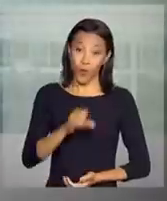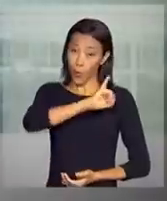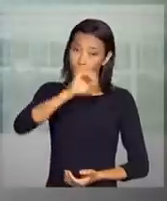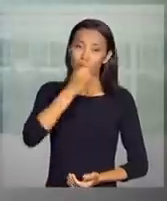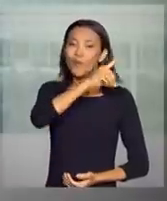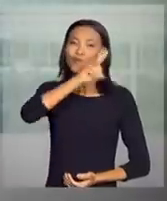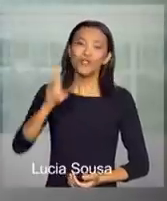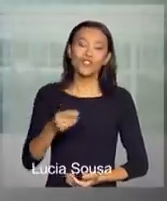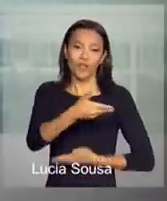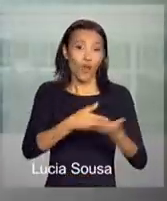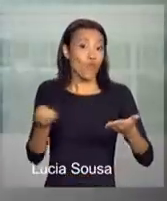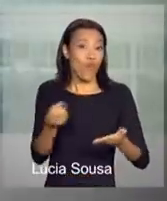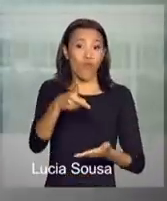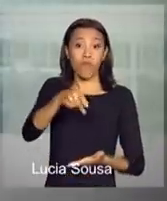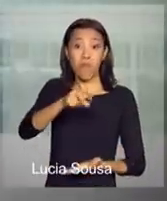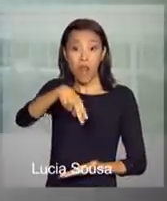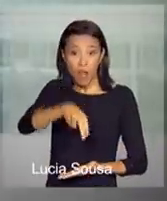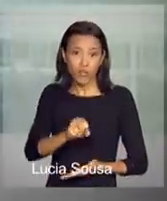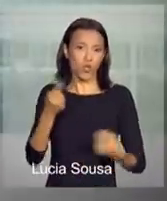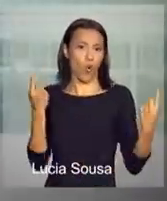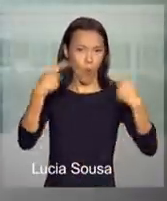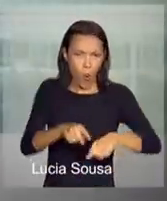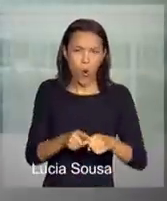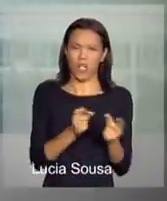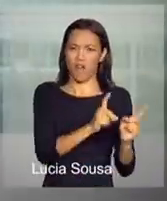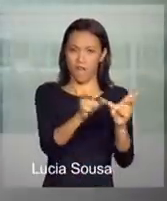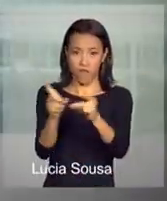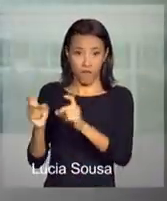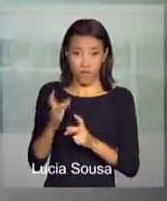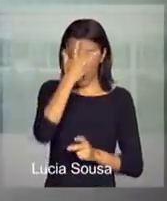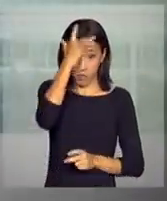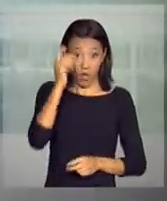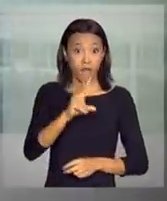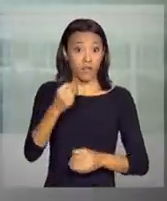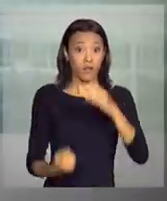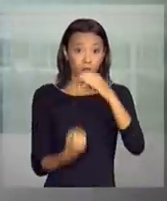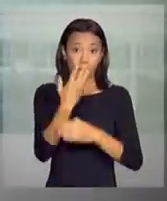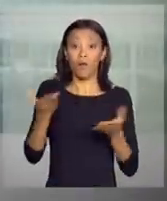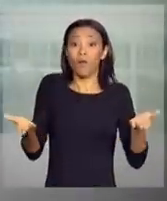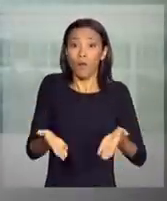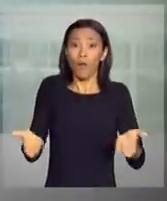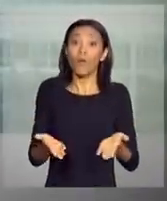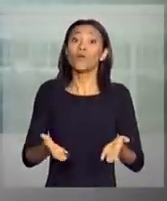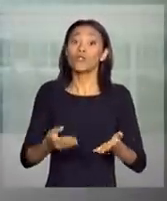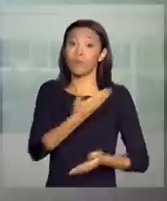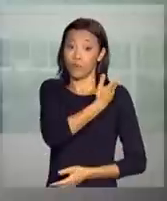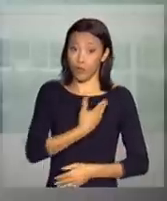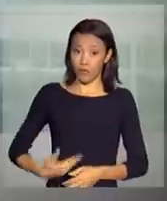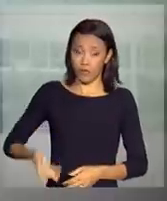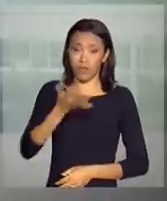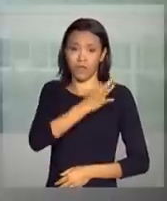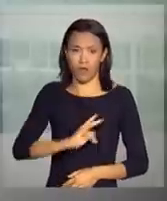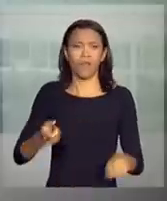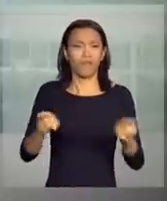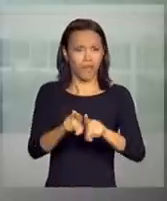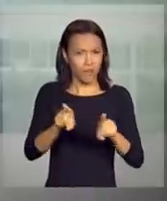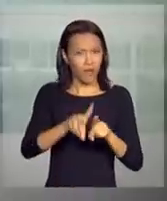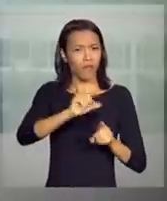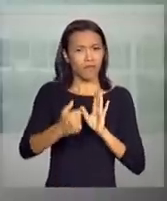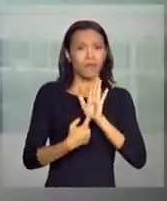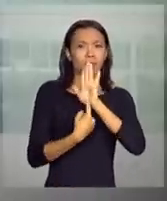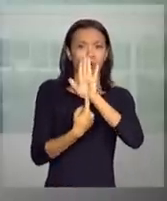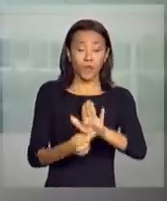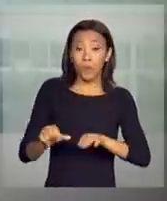Olá bom dia novo plano de combate ao tráfico de pessoas vai ser lançado hoje pelo Governo Federal também será